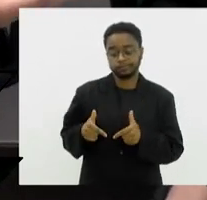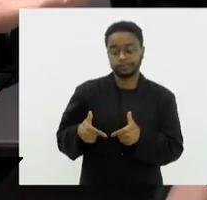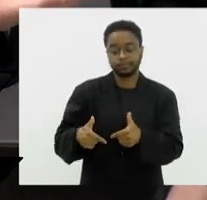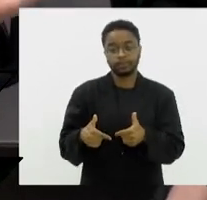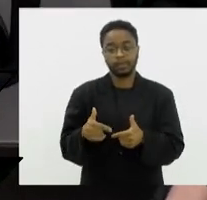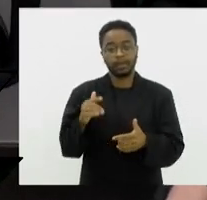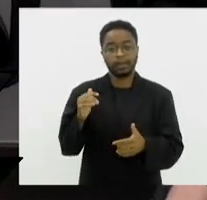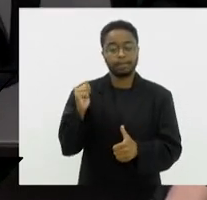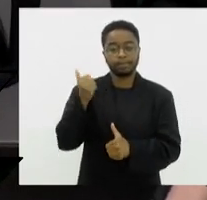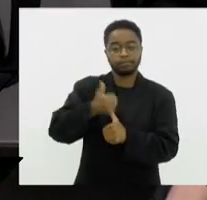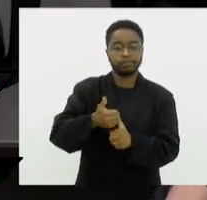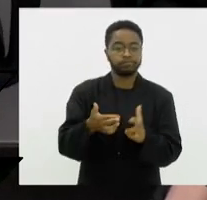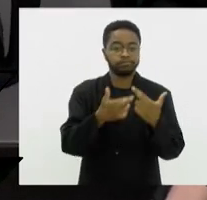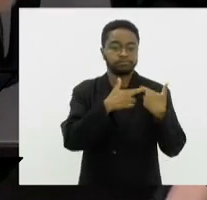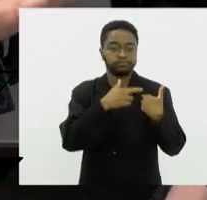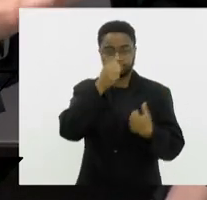municipal,